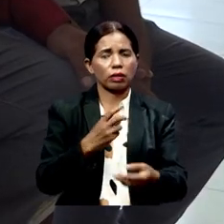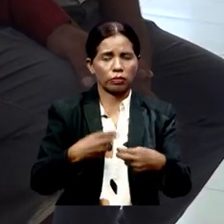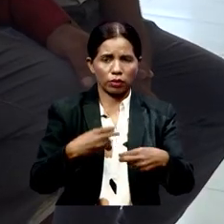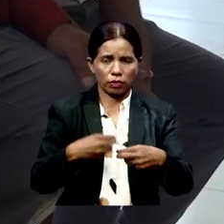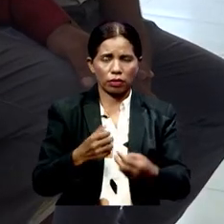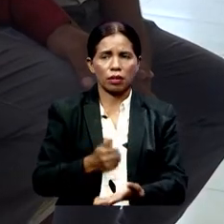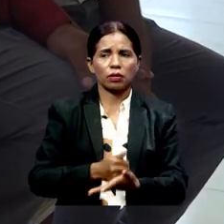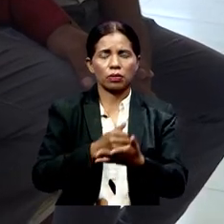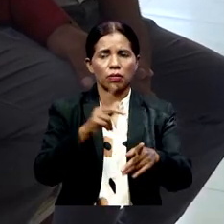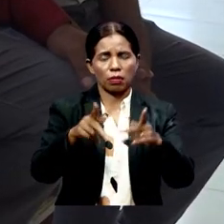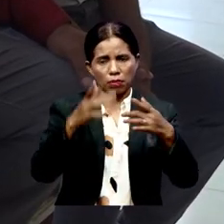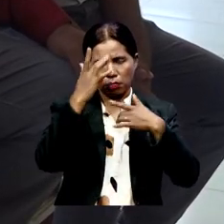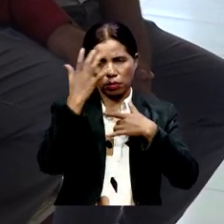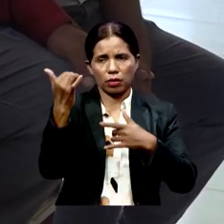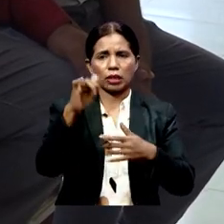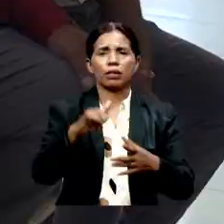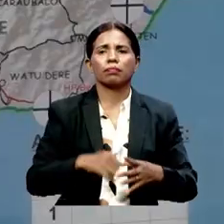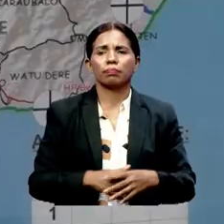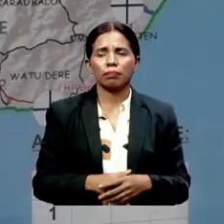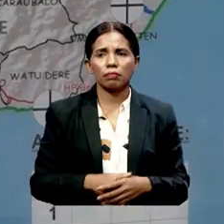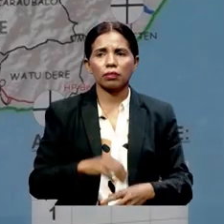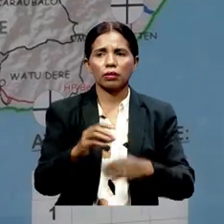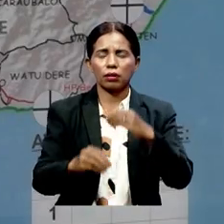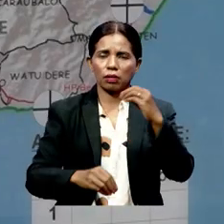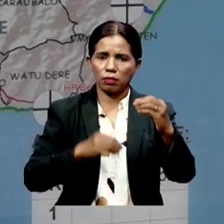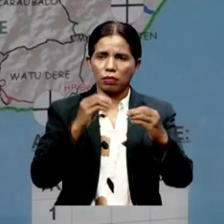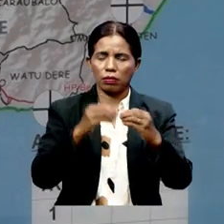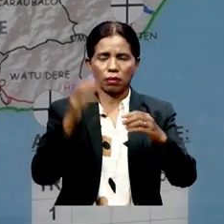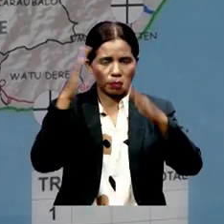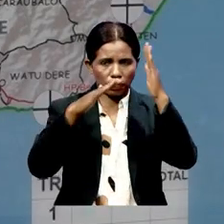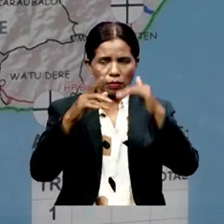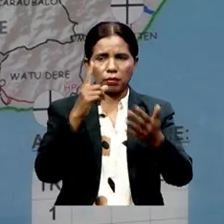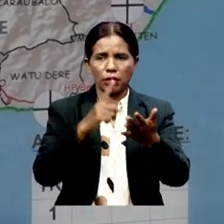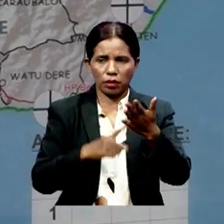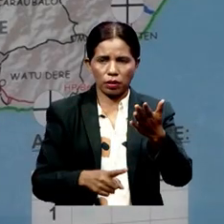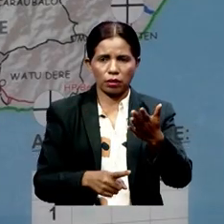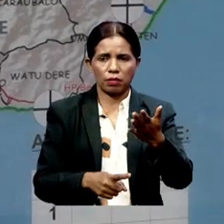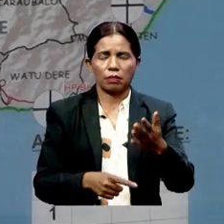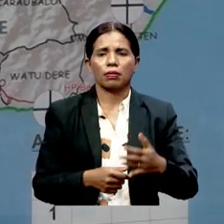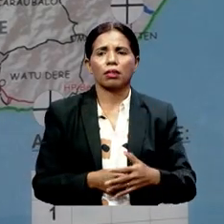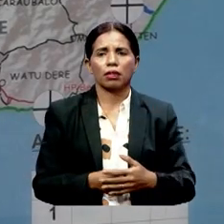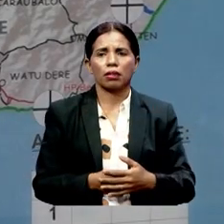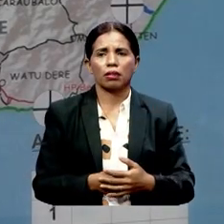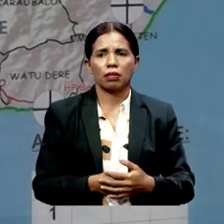atendimento para paciente Sira. Menciona com a problema saúde, mas que já